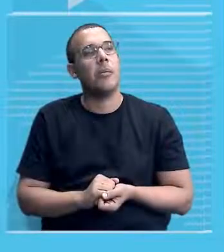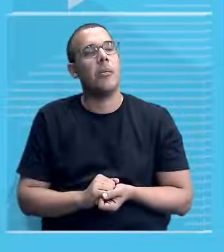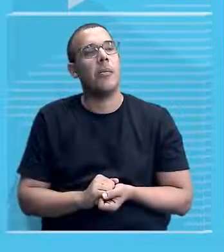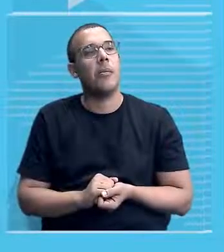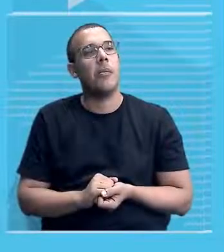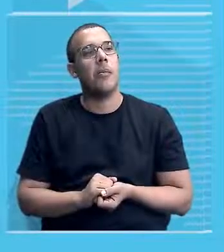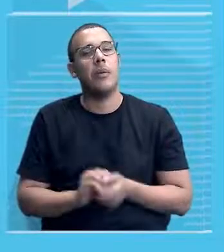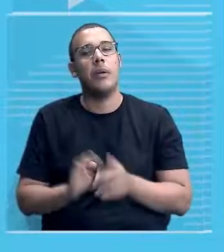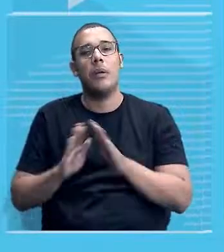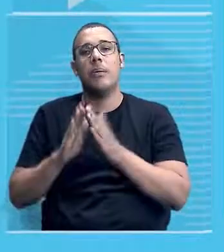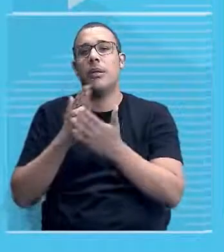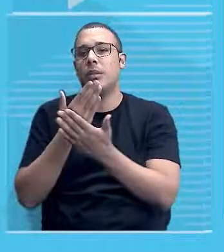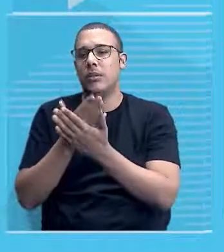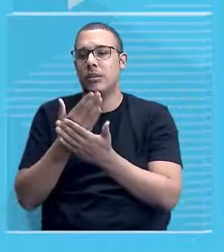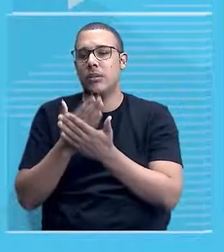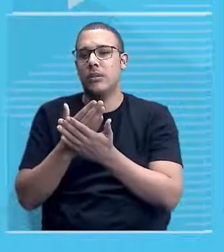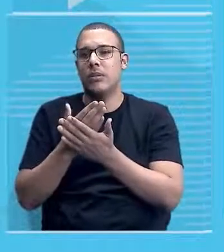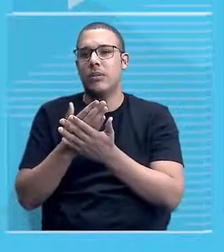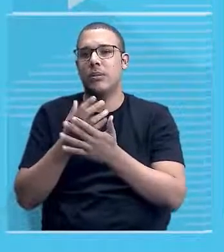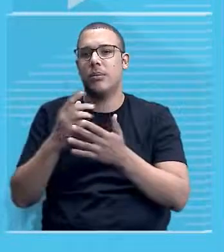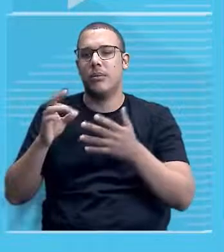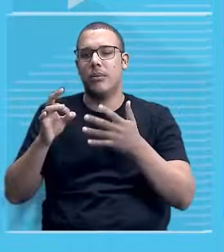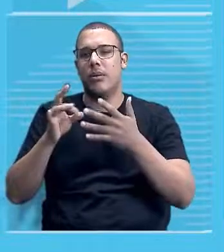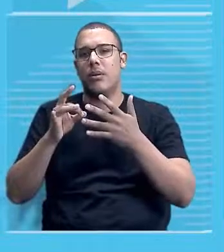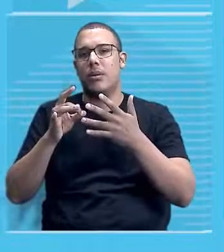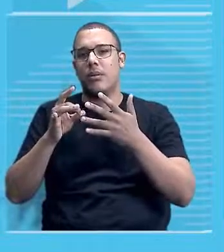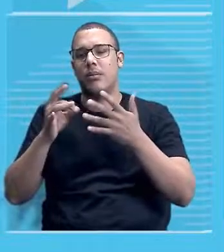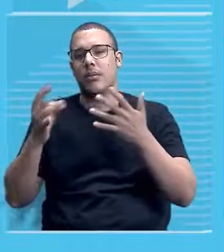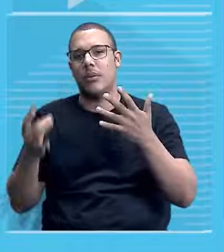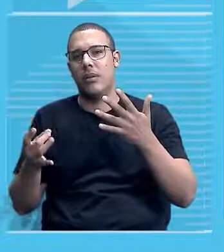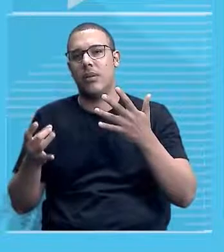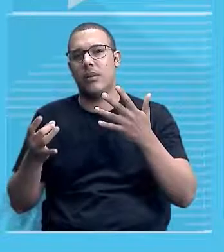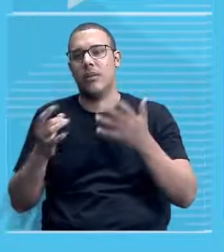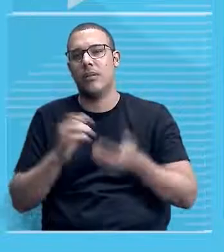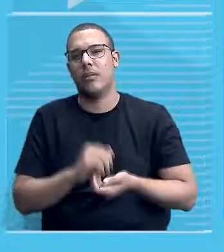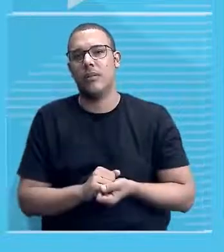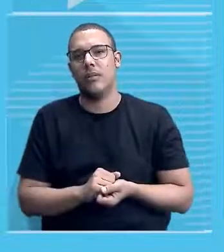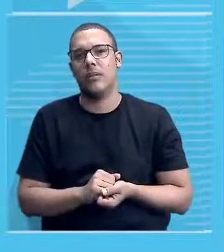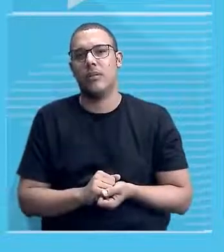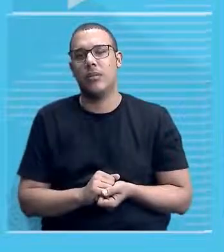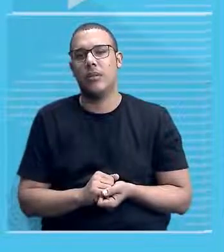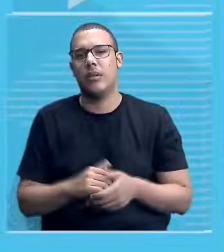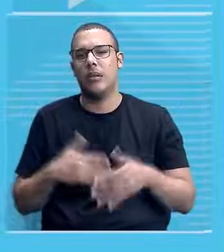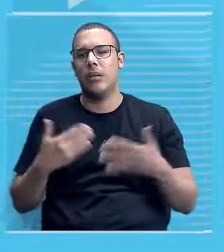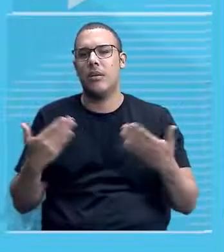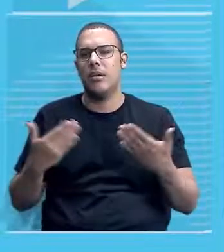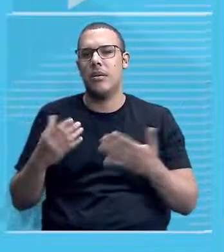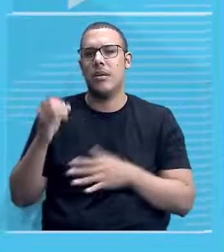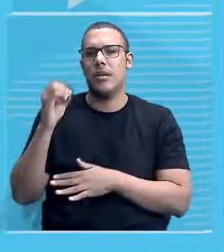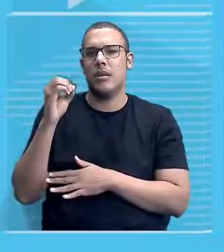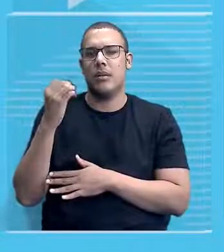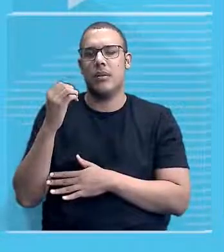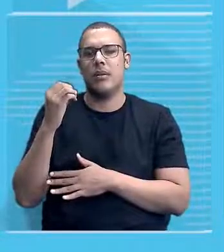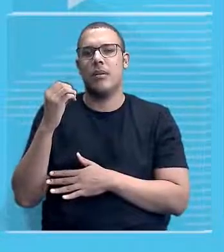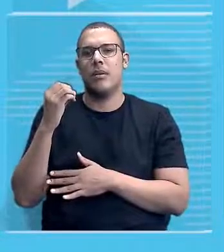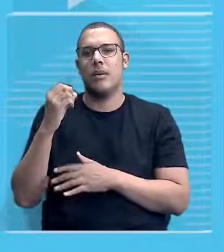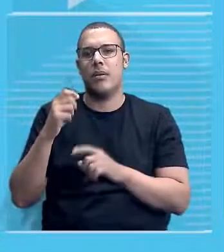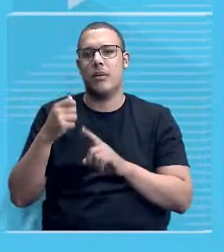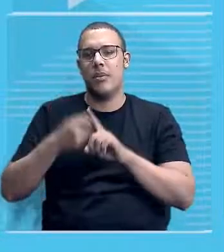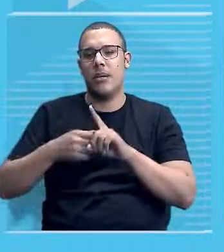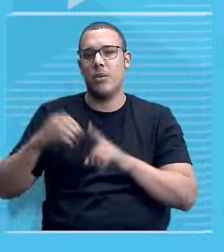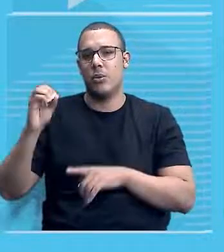entramos no arcadismo nós temos aí do meio de outubro e aí vem